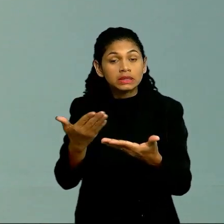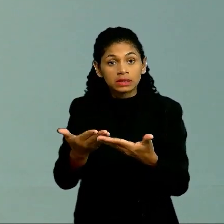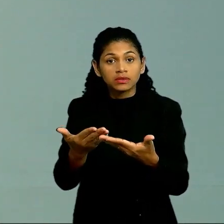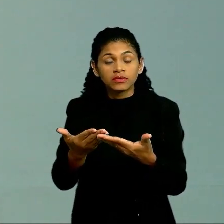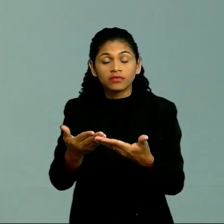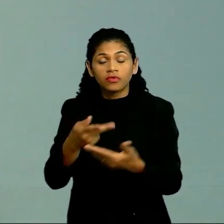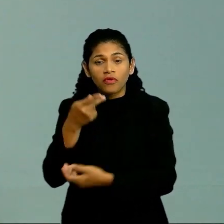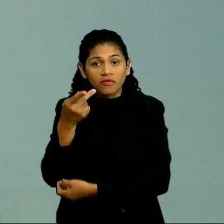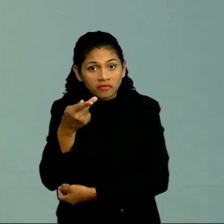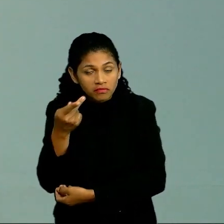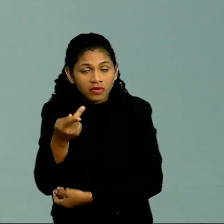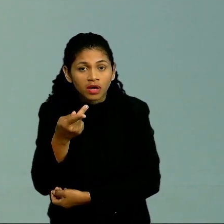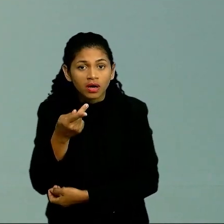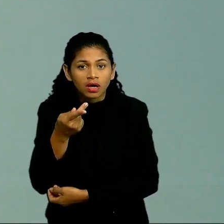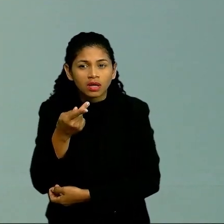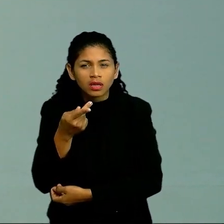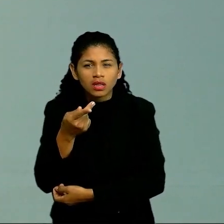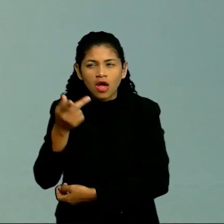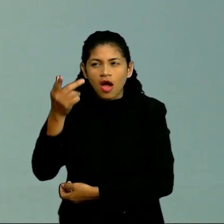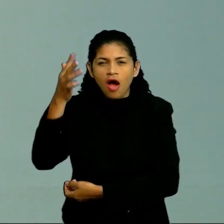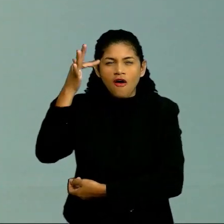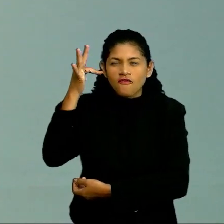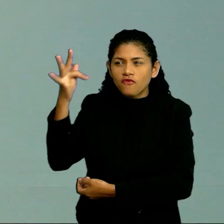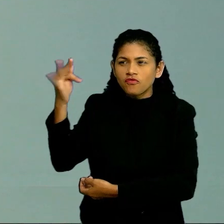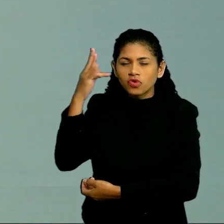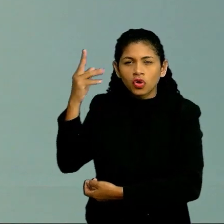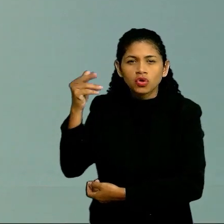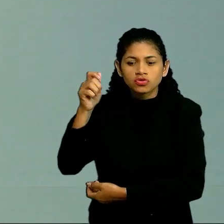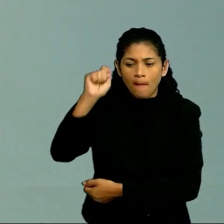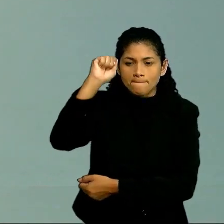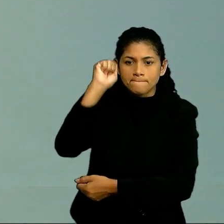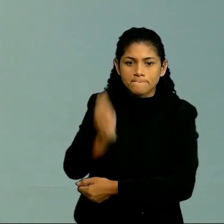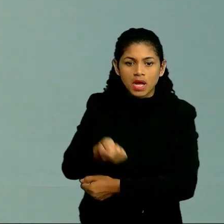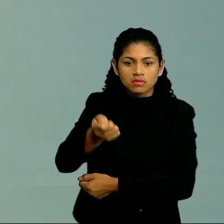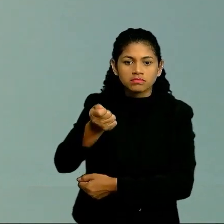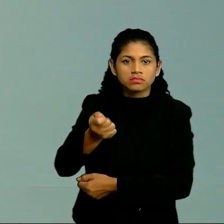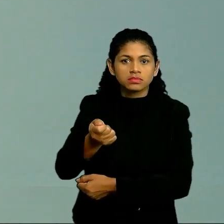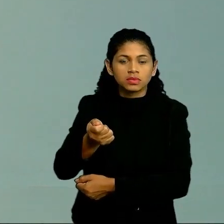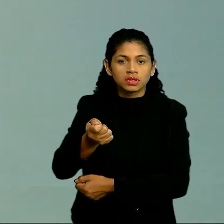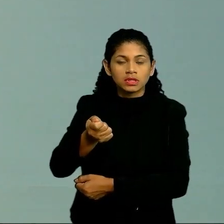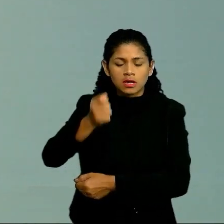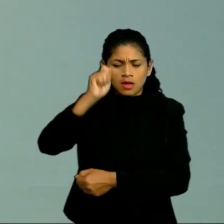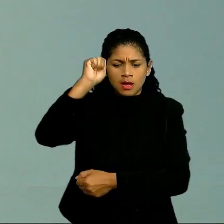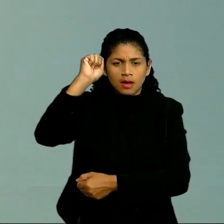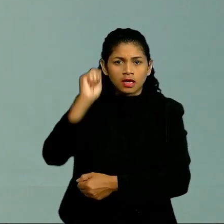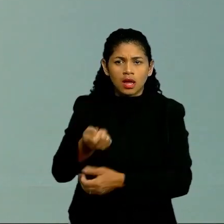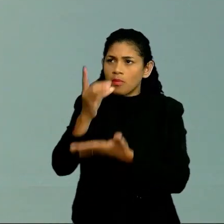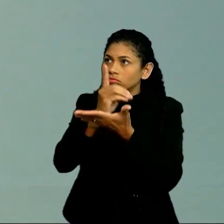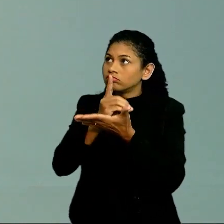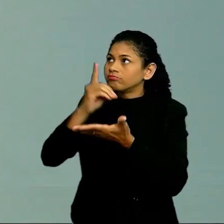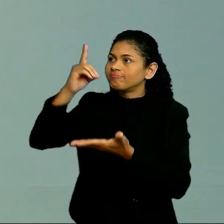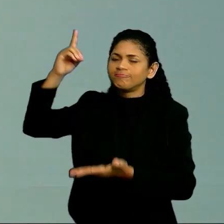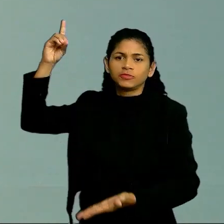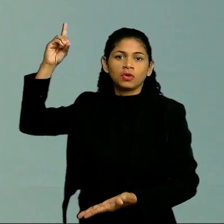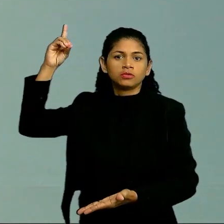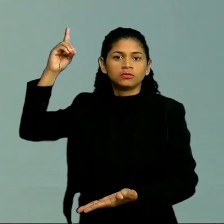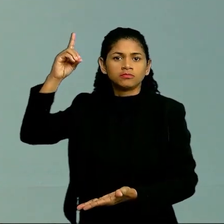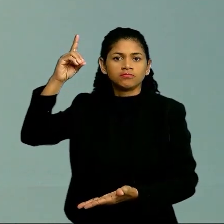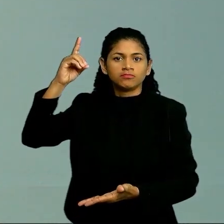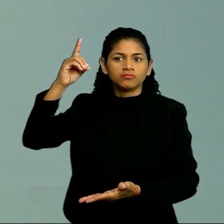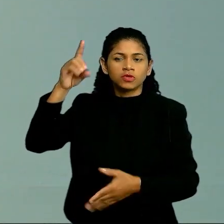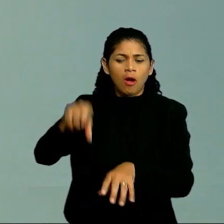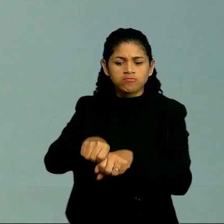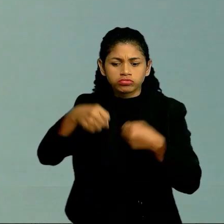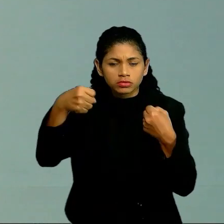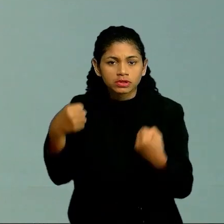de filosofia do martelo. O que ele martela? O que ele quebra? Ele quebra Deus, ele quebra as nossas crenças, ele quebra